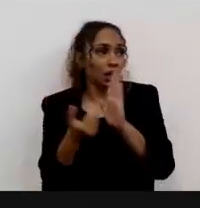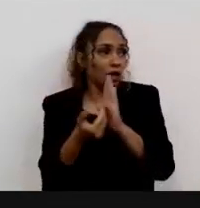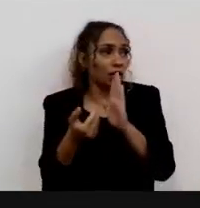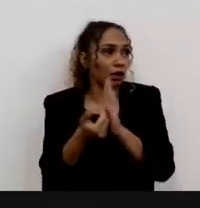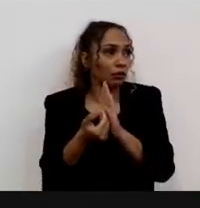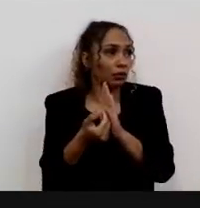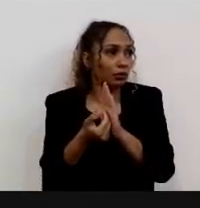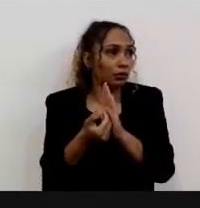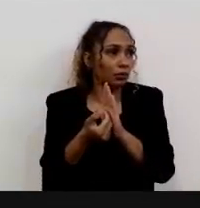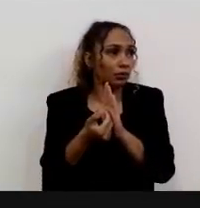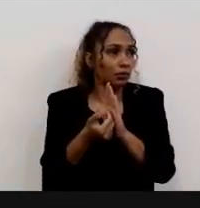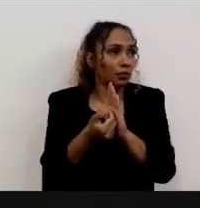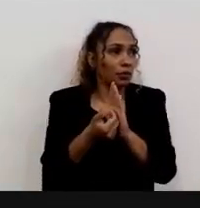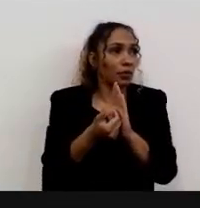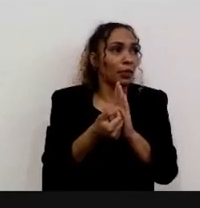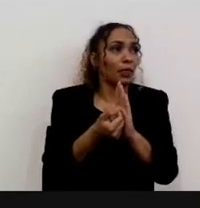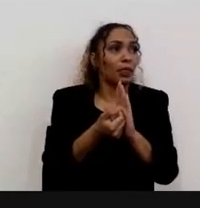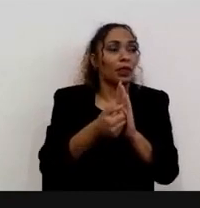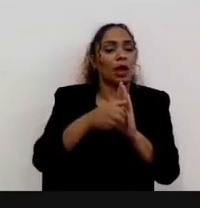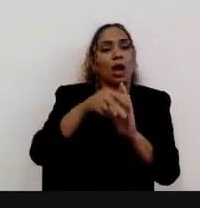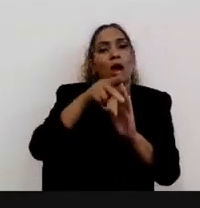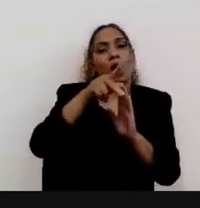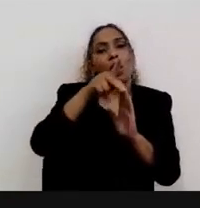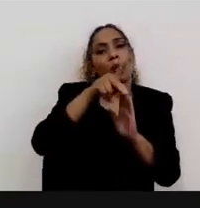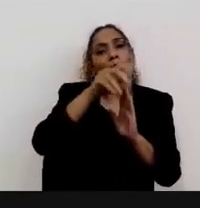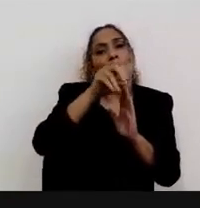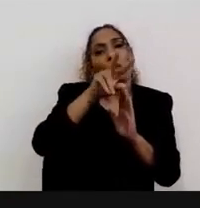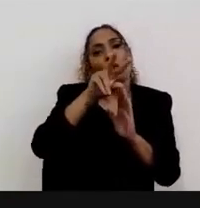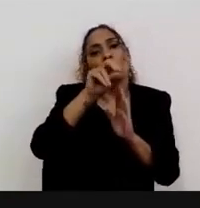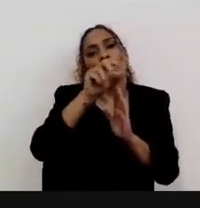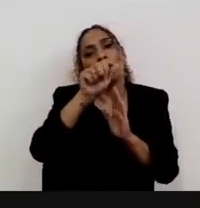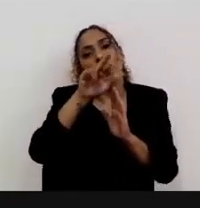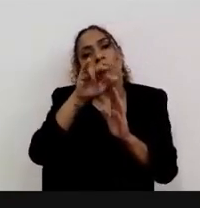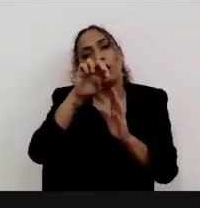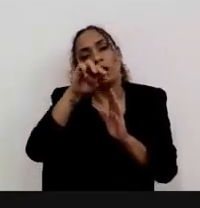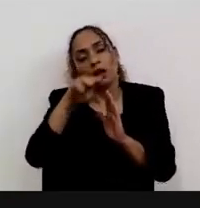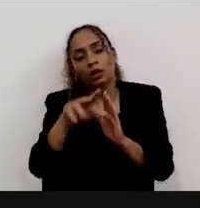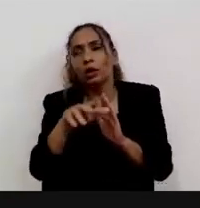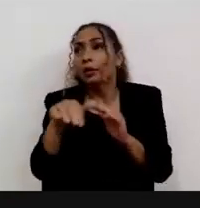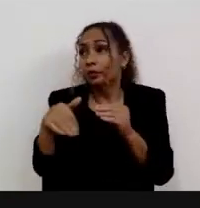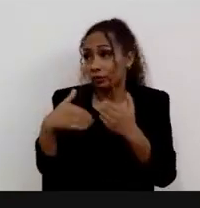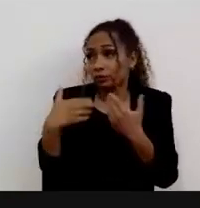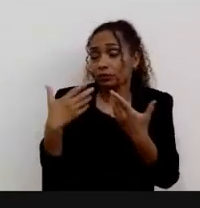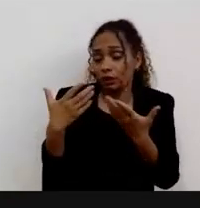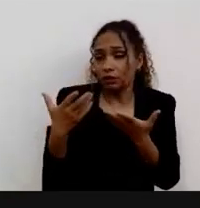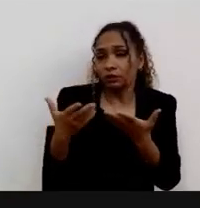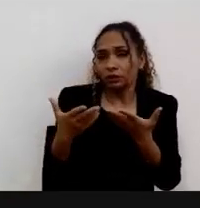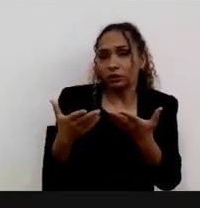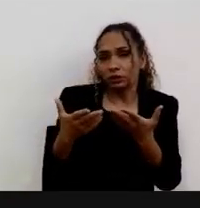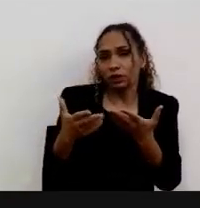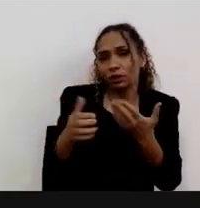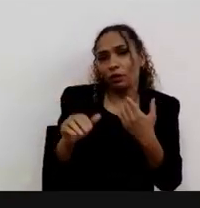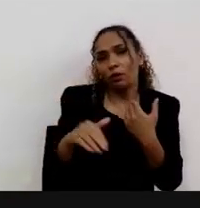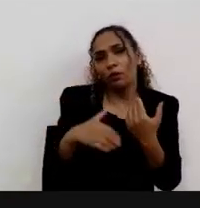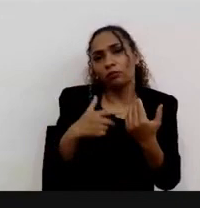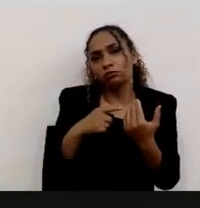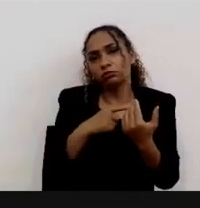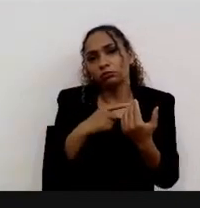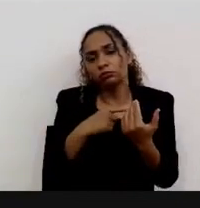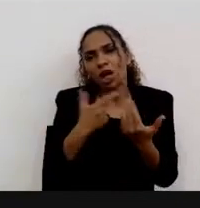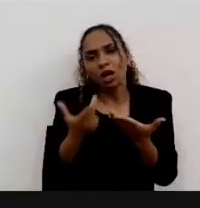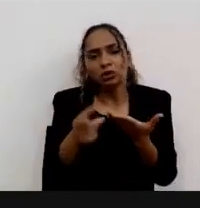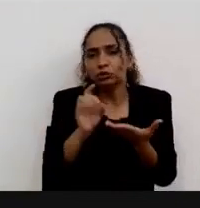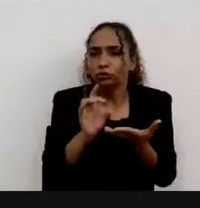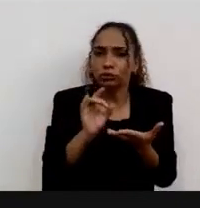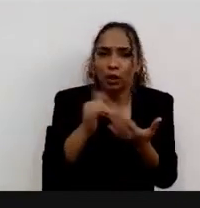o RI da Câmara? Povoariam? No caso, os repositórios institucionais podem ser não